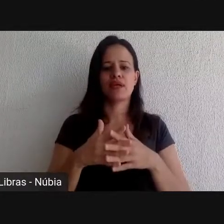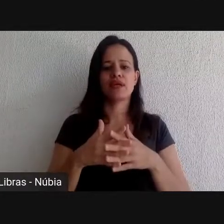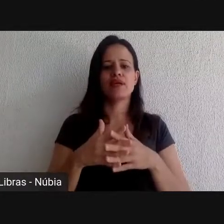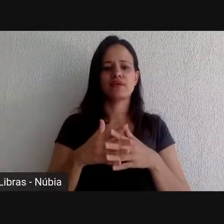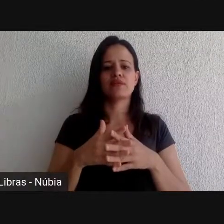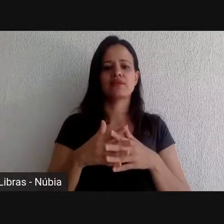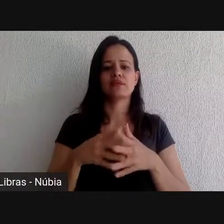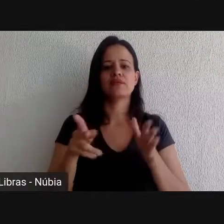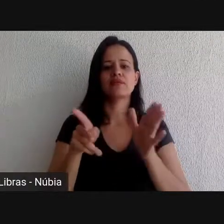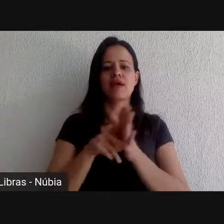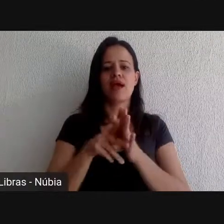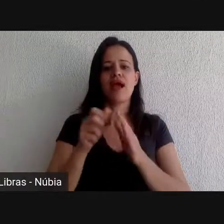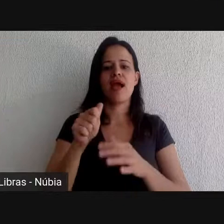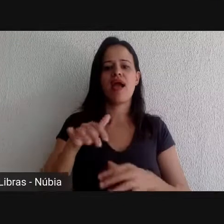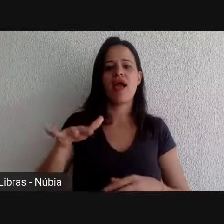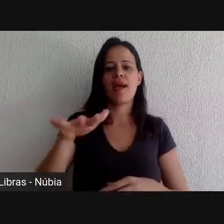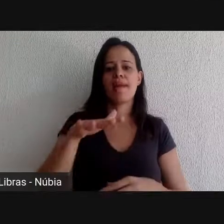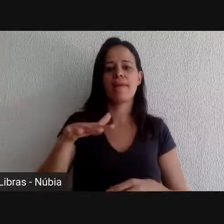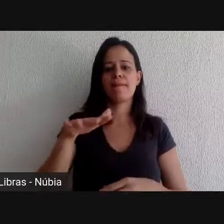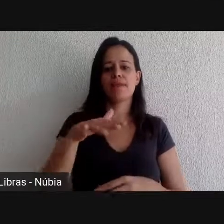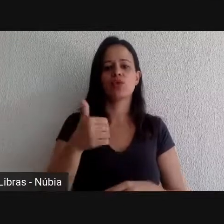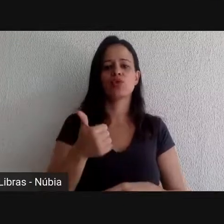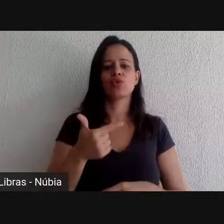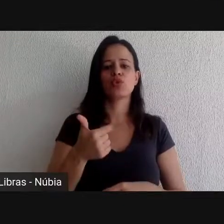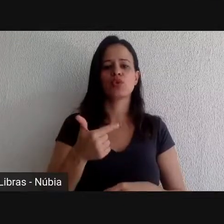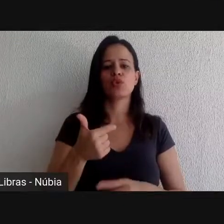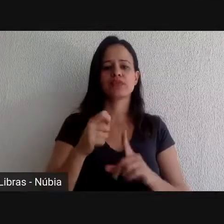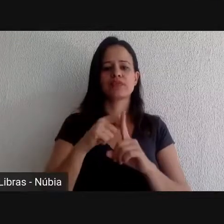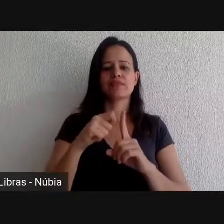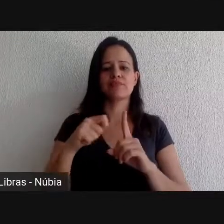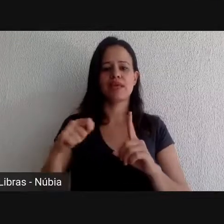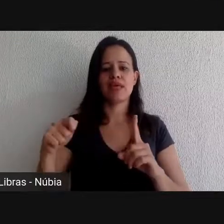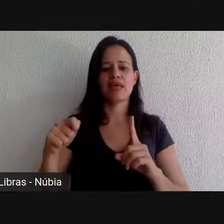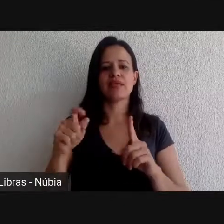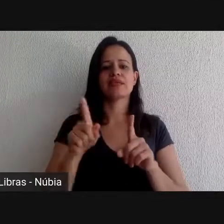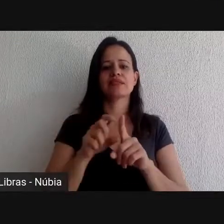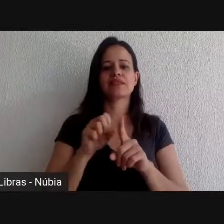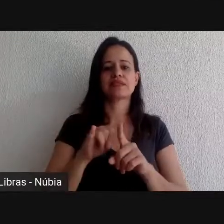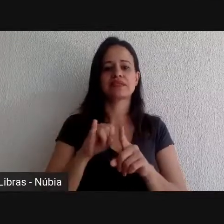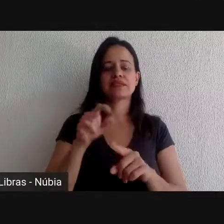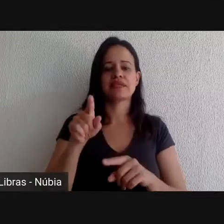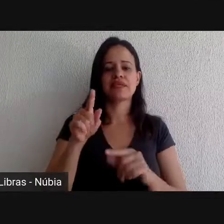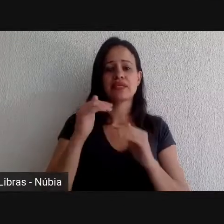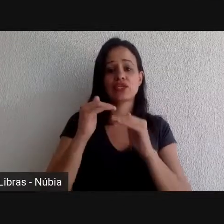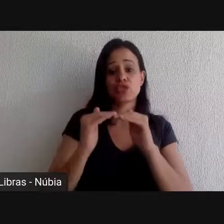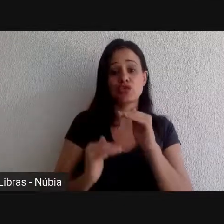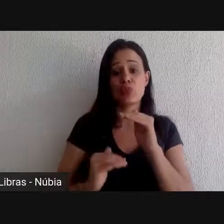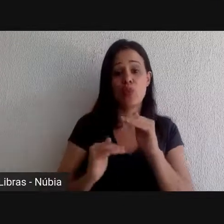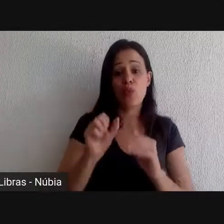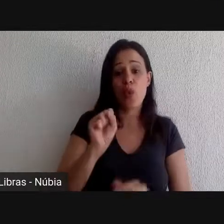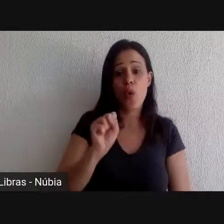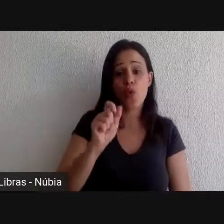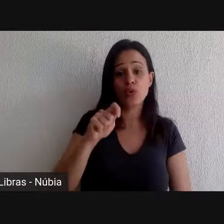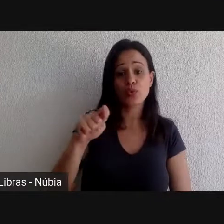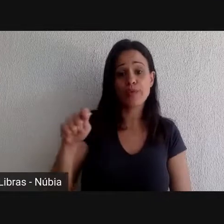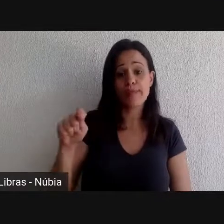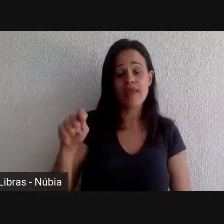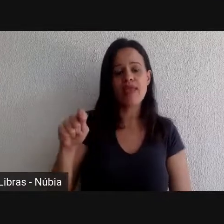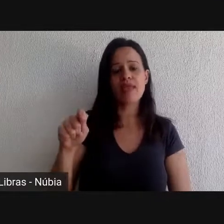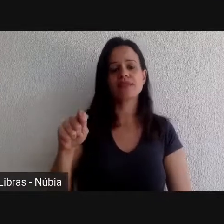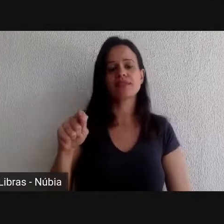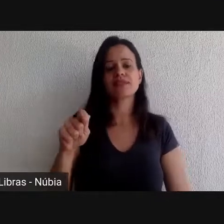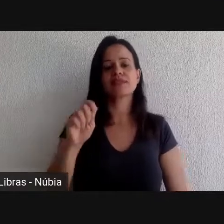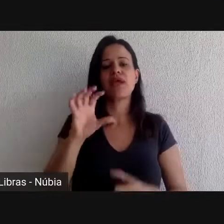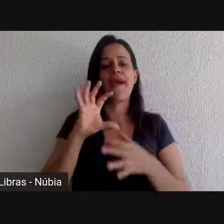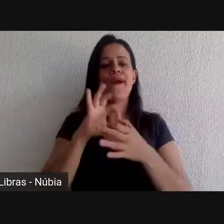relacionado a impactos ambientais, o prazo é de 12 meses. Se a gente baixar esse prazo para 8, considerando o